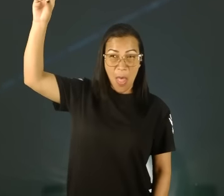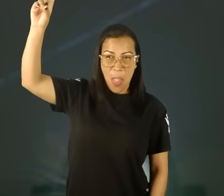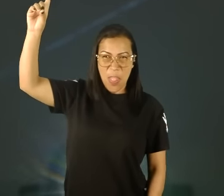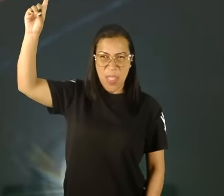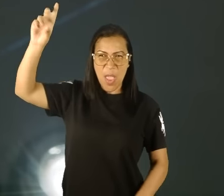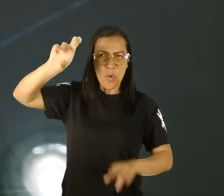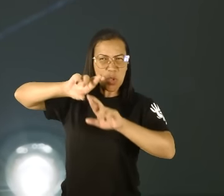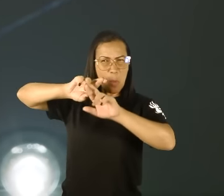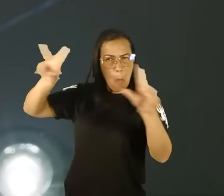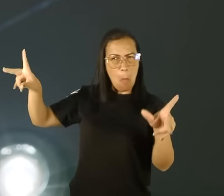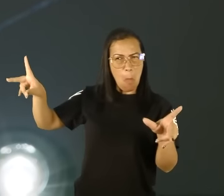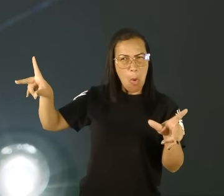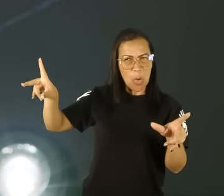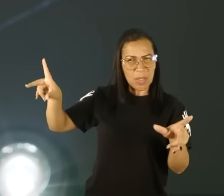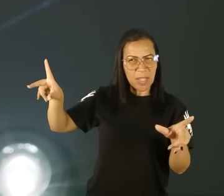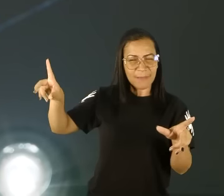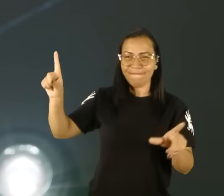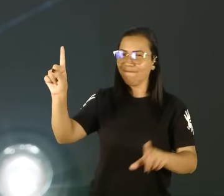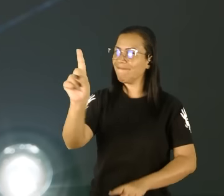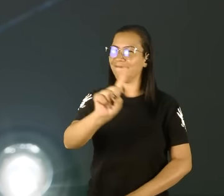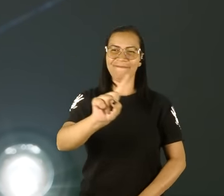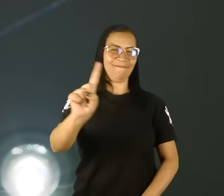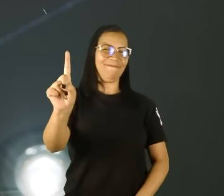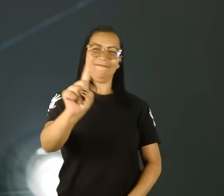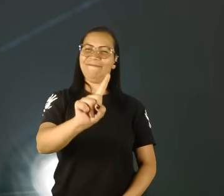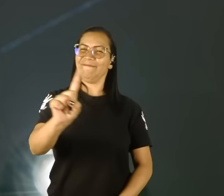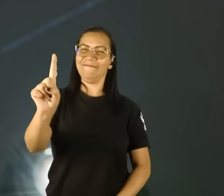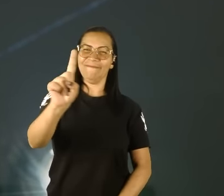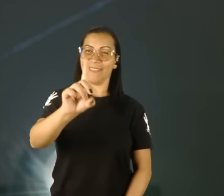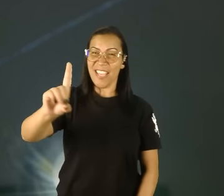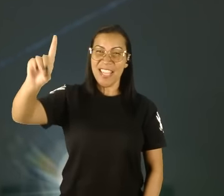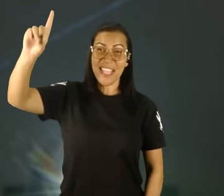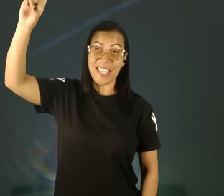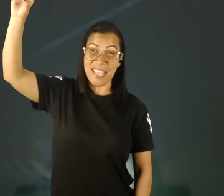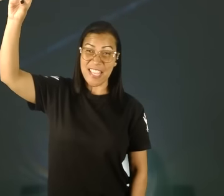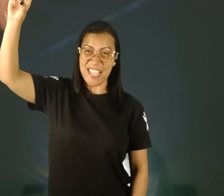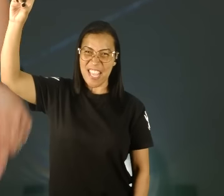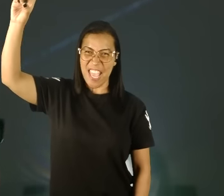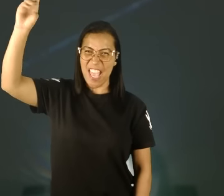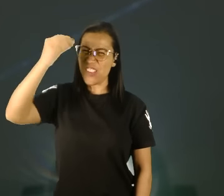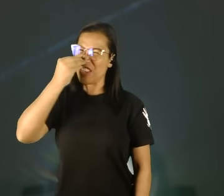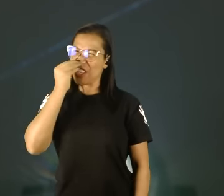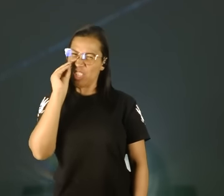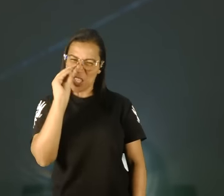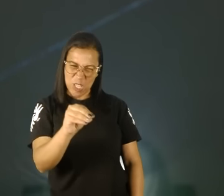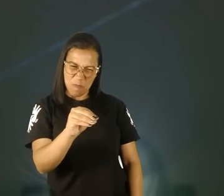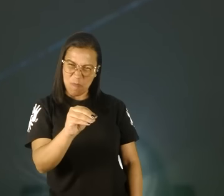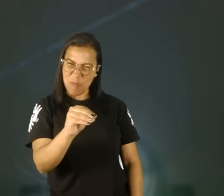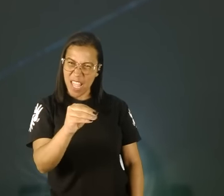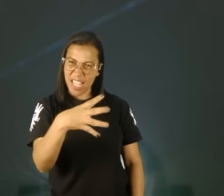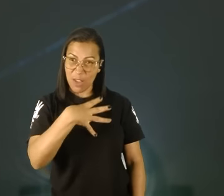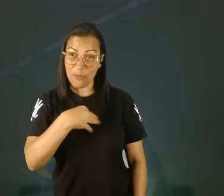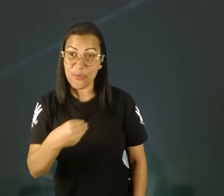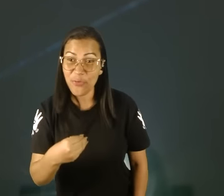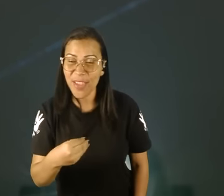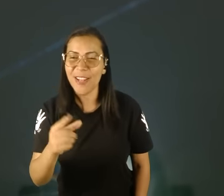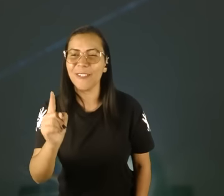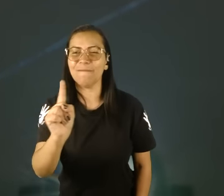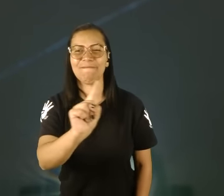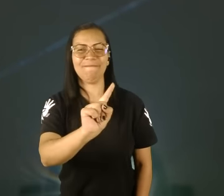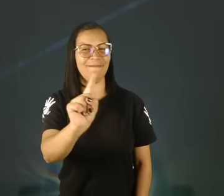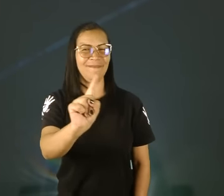Ele escolhe. O Eterno não ignora quem Ele escolhe. Você pode estar perdido, mas o Eterno sabe